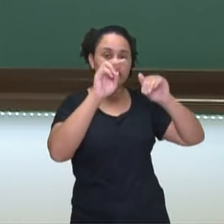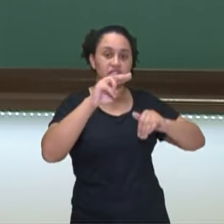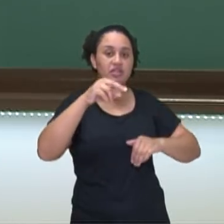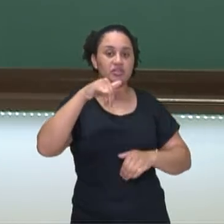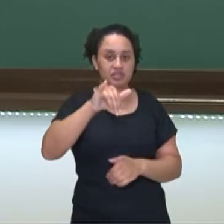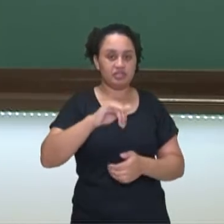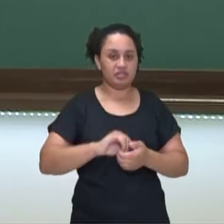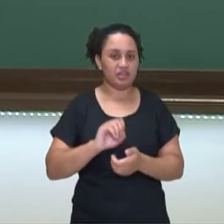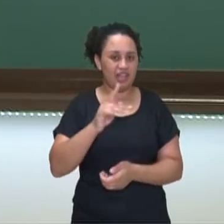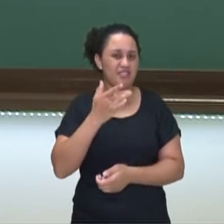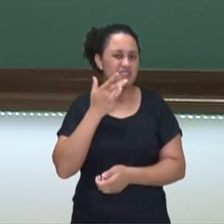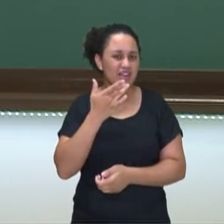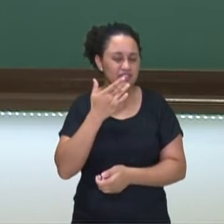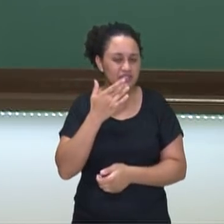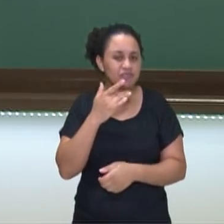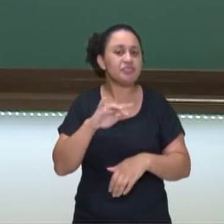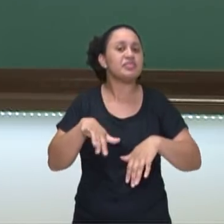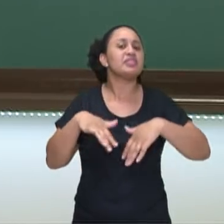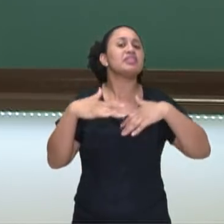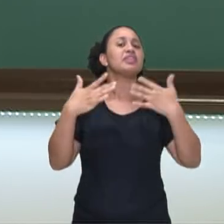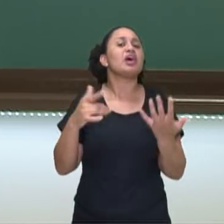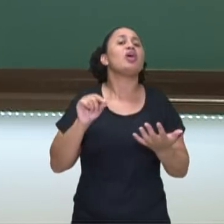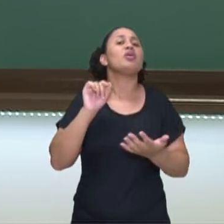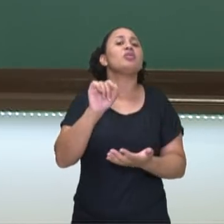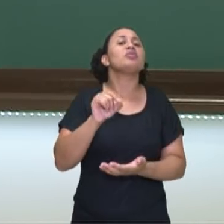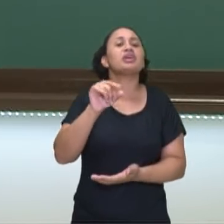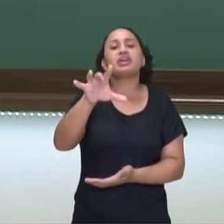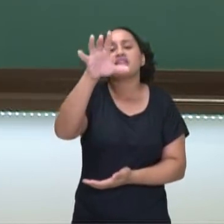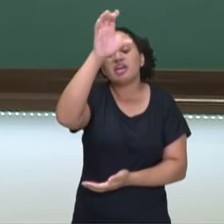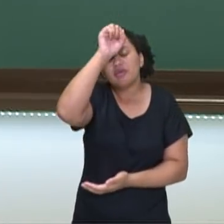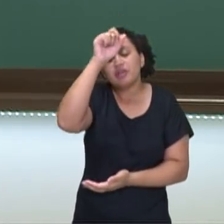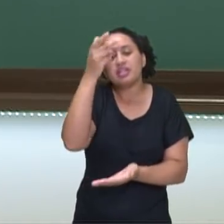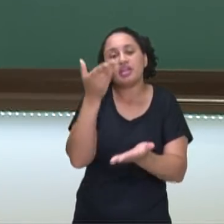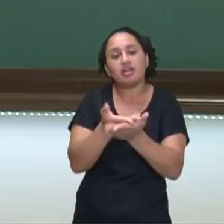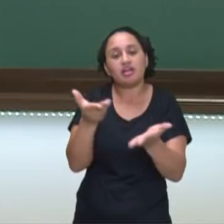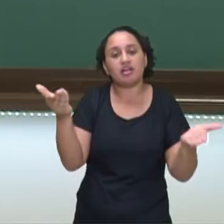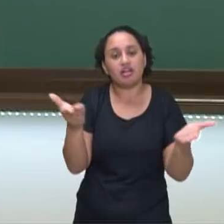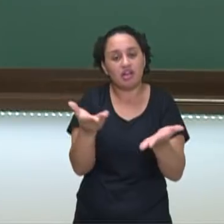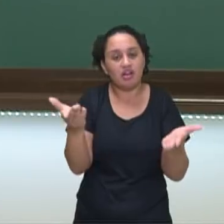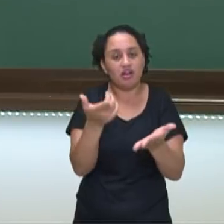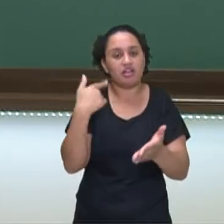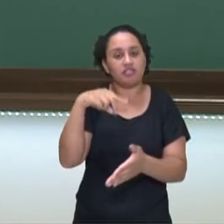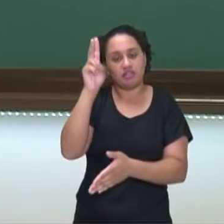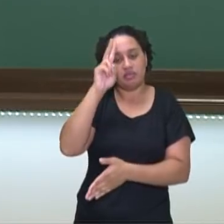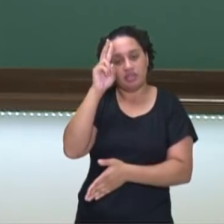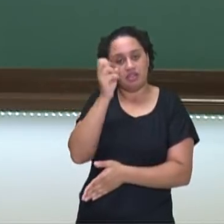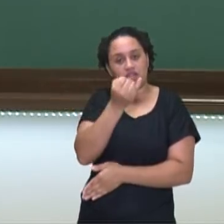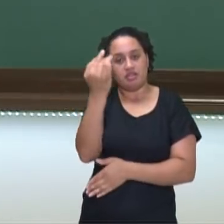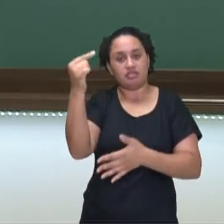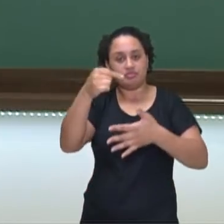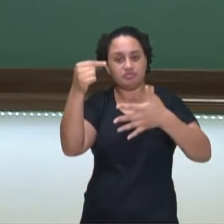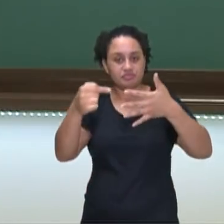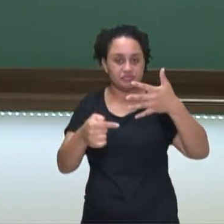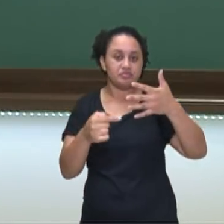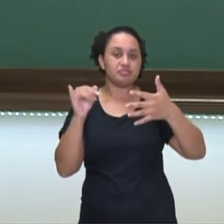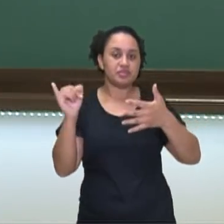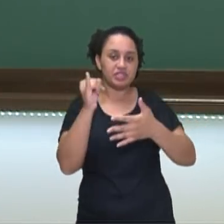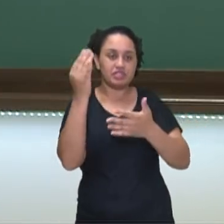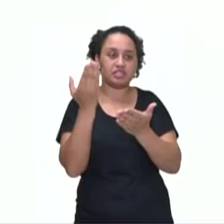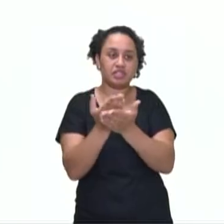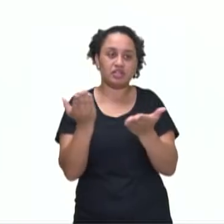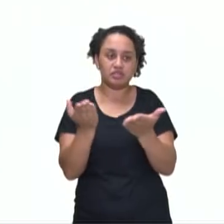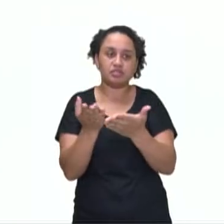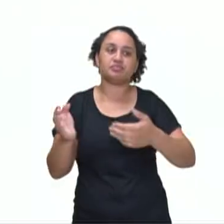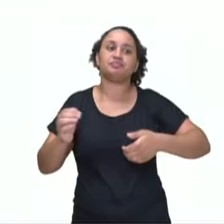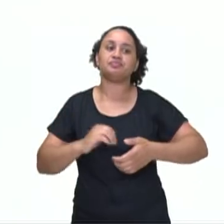Molezinha. Criança, o que você aprendeu nessa aula? Vamos retomar alguns assuntos importantes desta aula? Vamos lá!